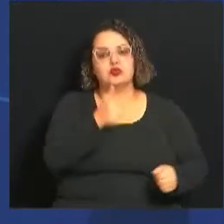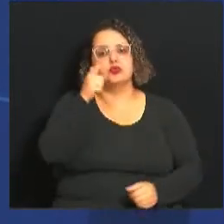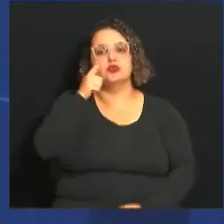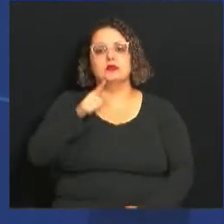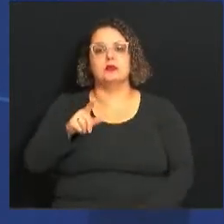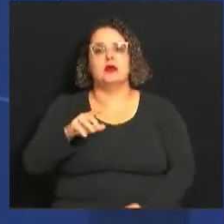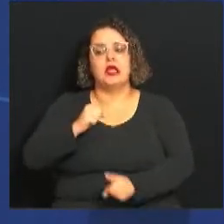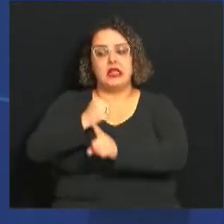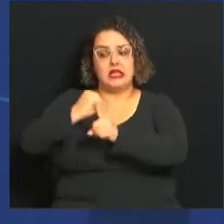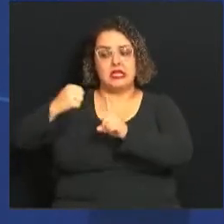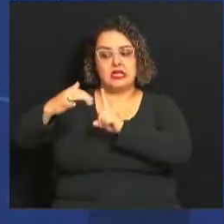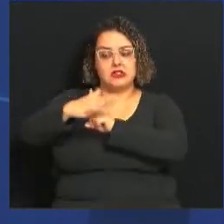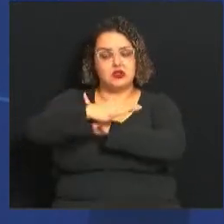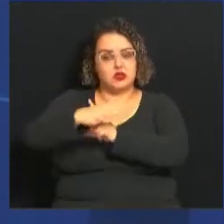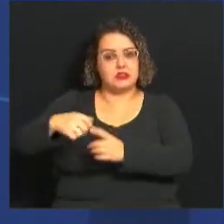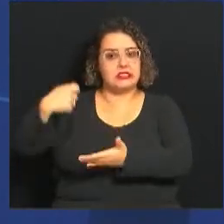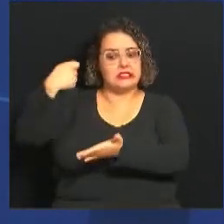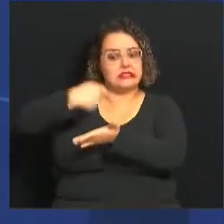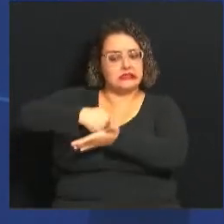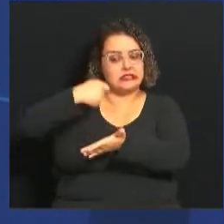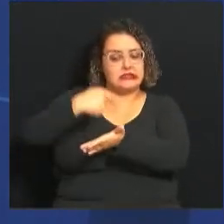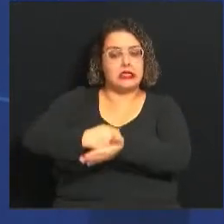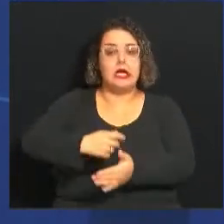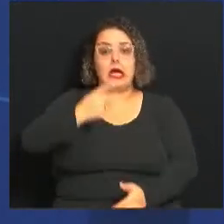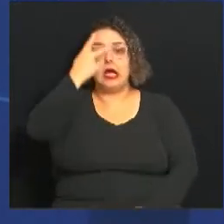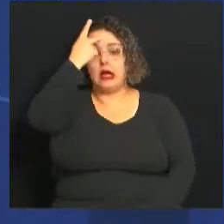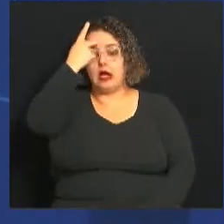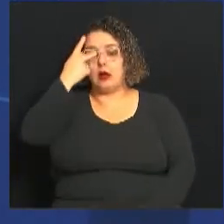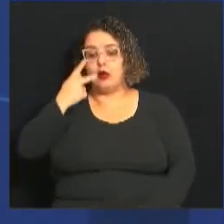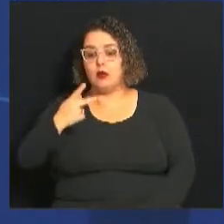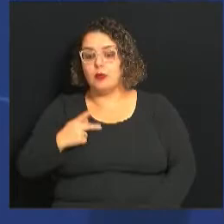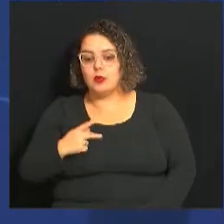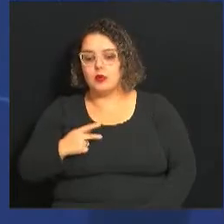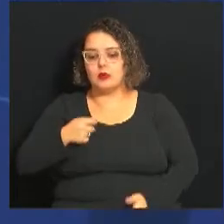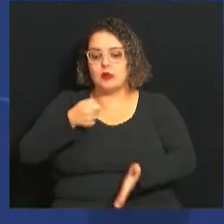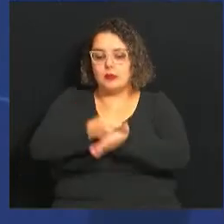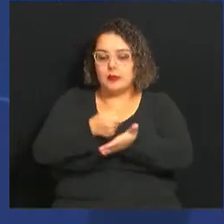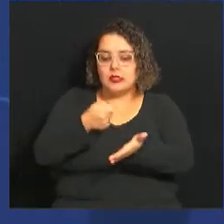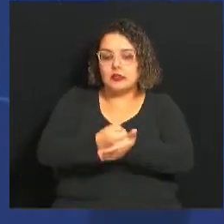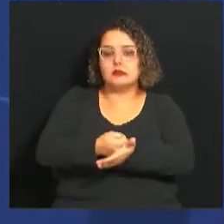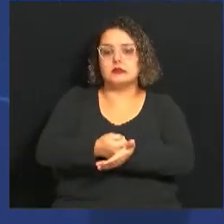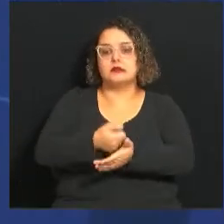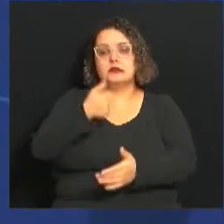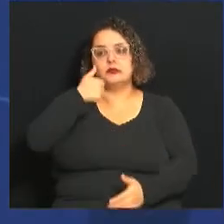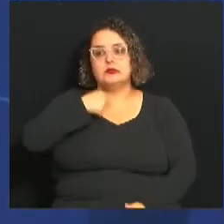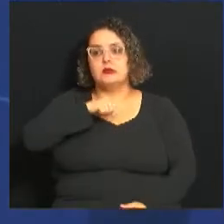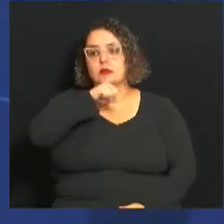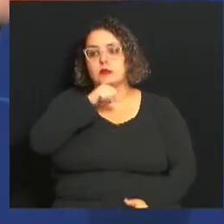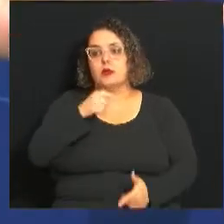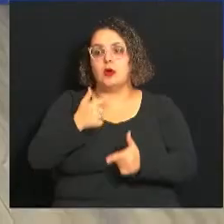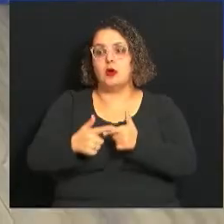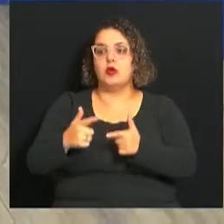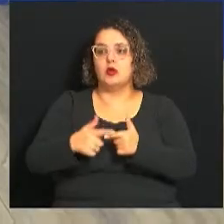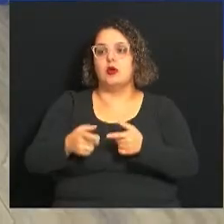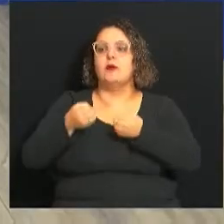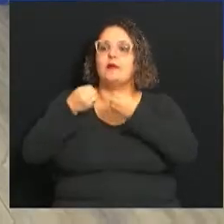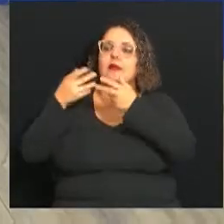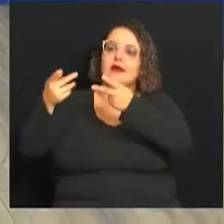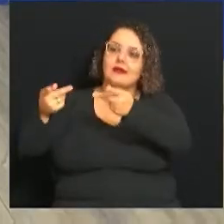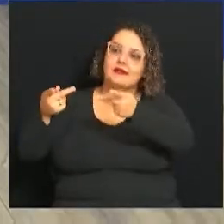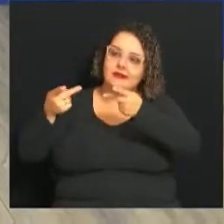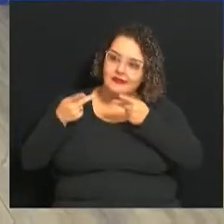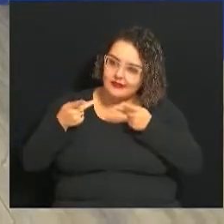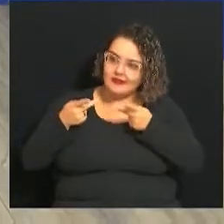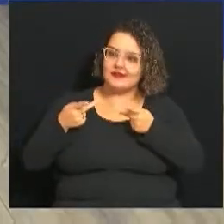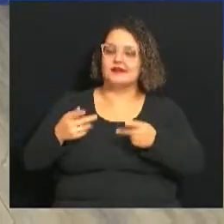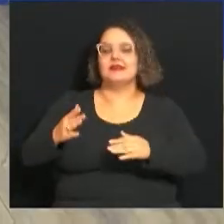sociedade, existe também a própria pressão dessa mãe, que pode se tornar um problema. Seja bem-vinda ao